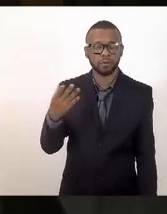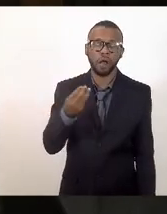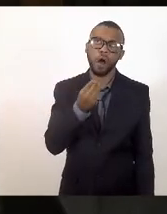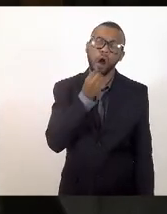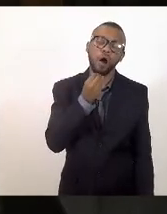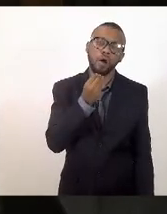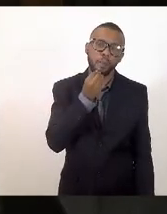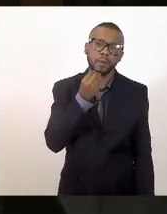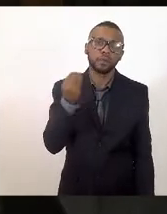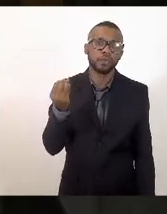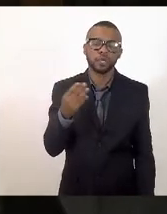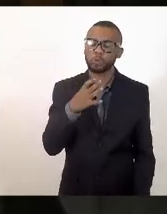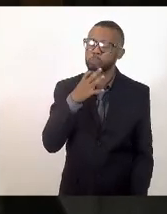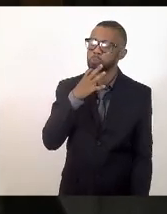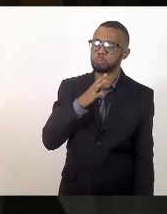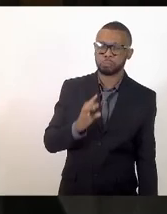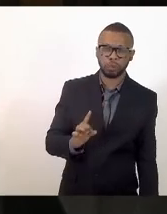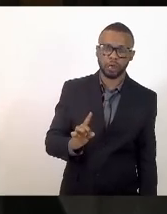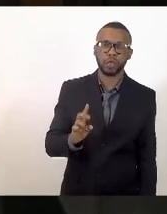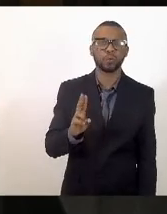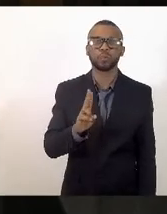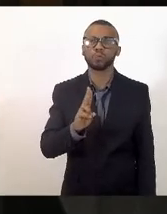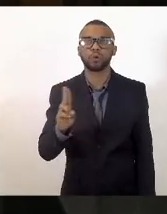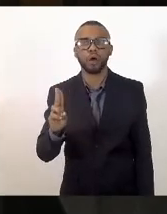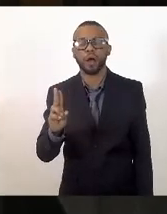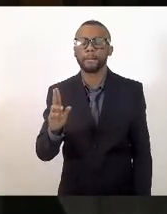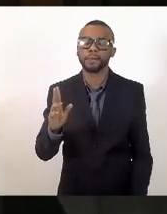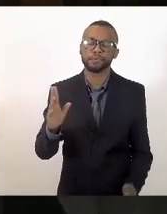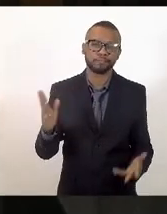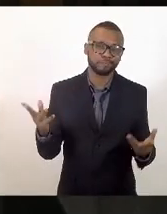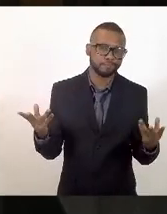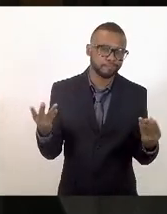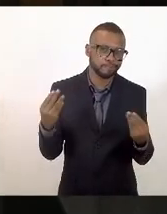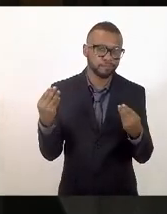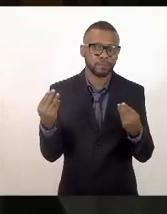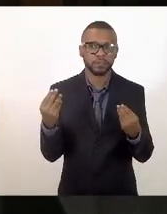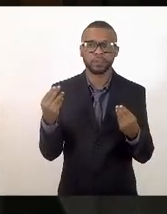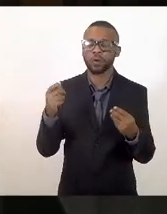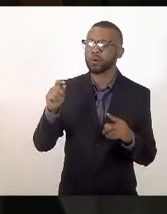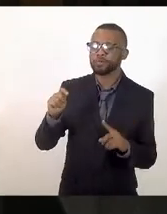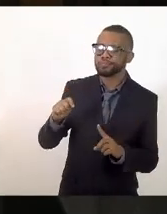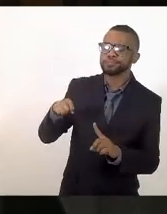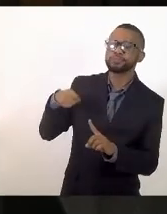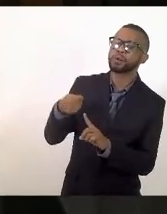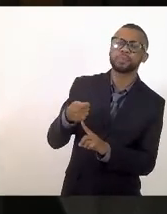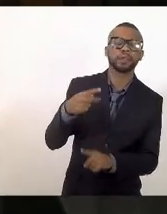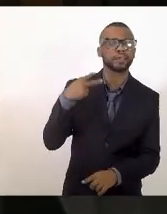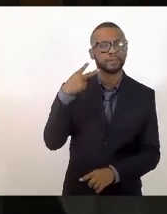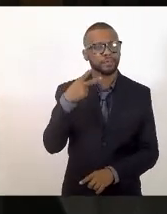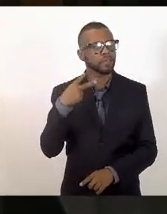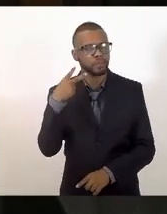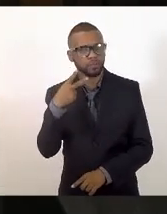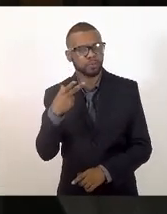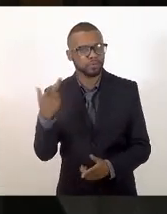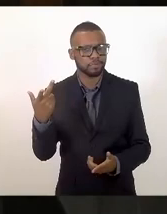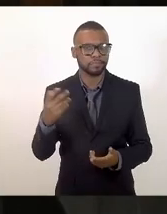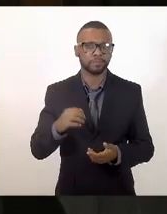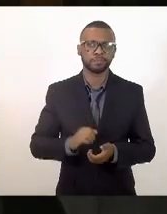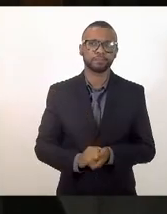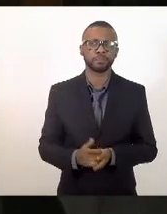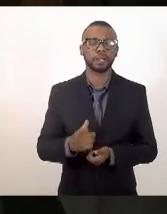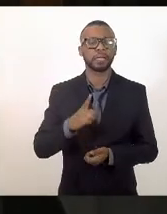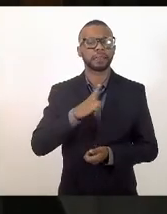que eu não conheço o nome dele, ou melhor, a alcunha desse vereador, ele teve